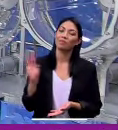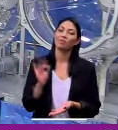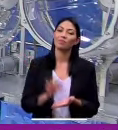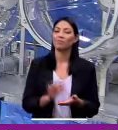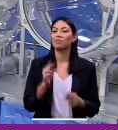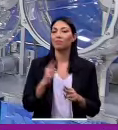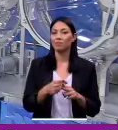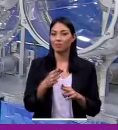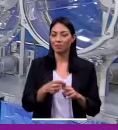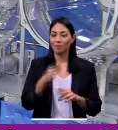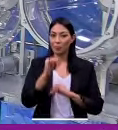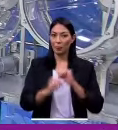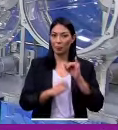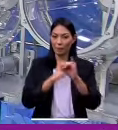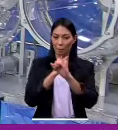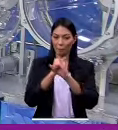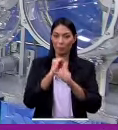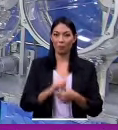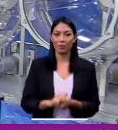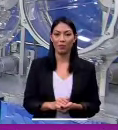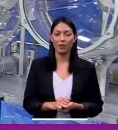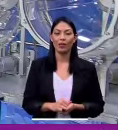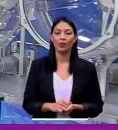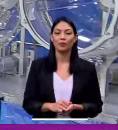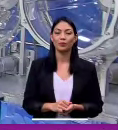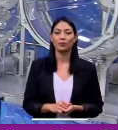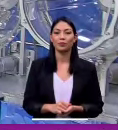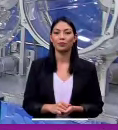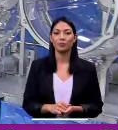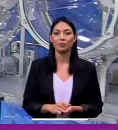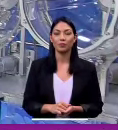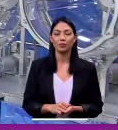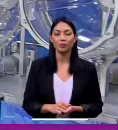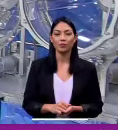acumulado, acessando a página da Caixa na internet, loterias.caixa.gov.br.